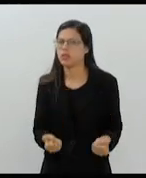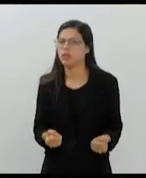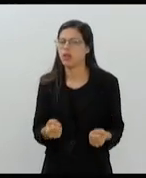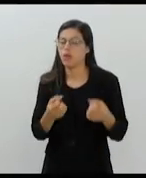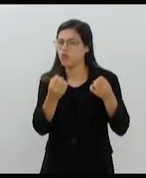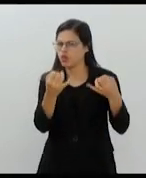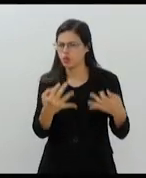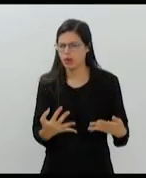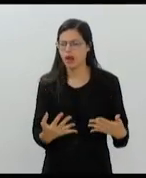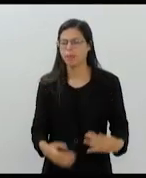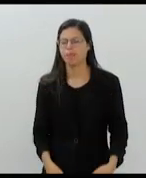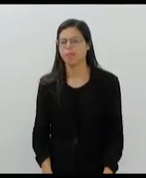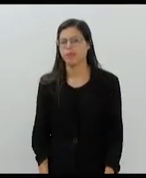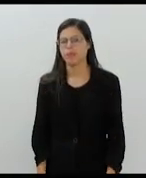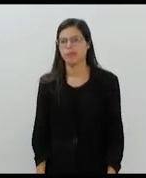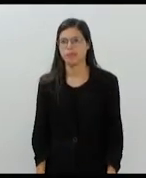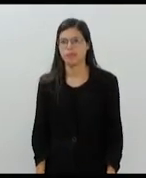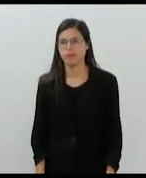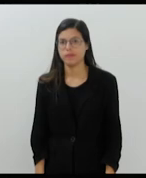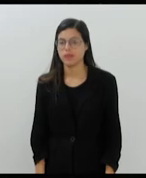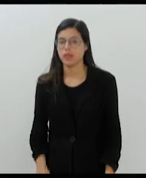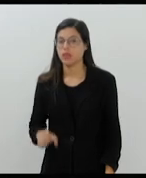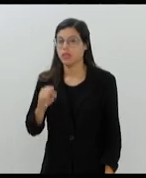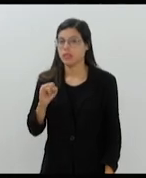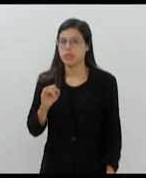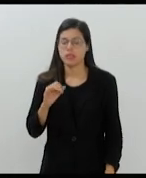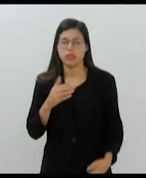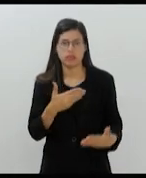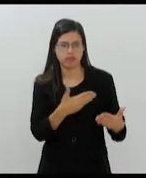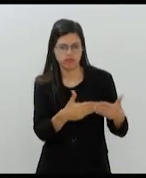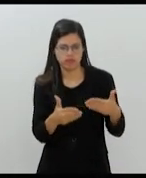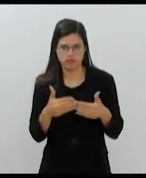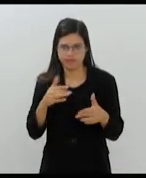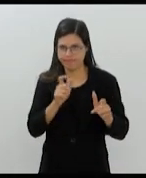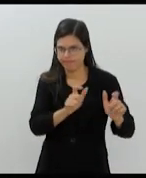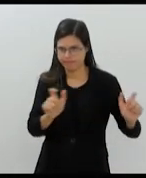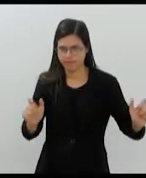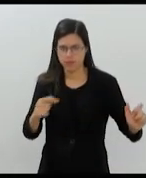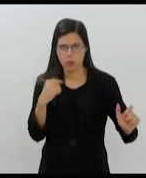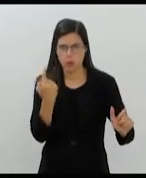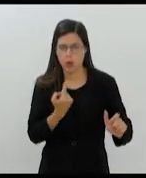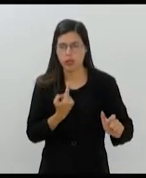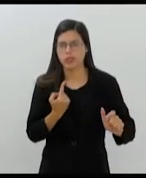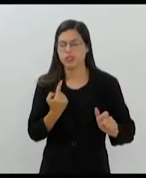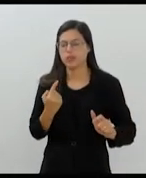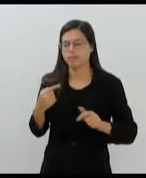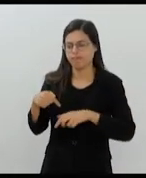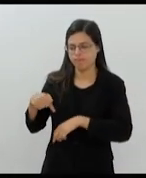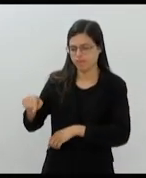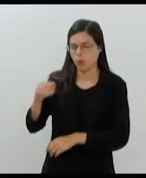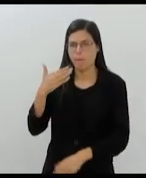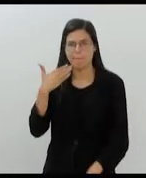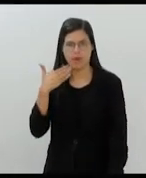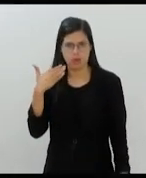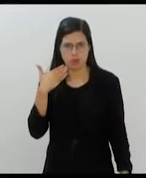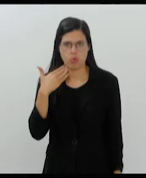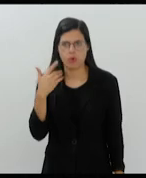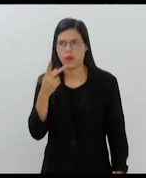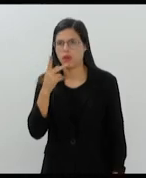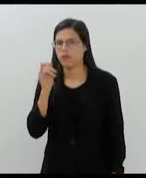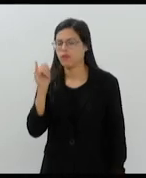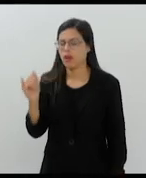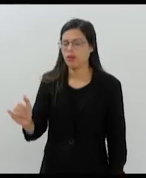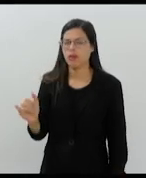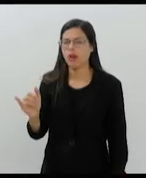explicação. Se qualquer um de nós for ao banco e disser assim, eu